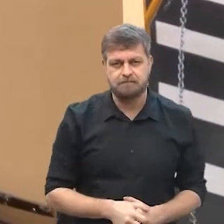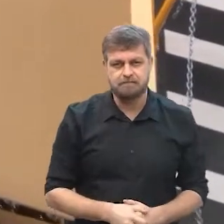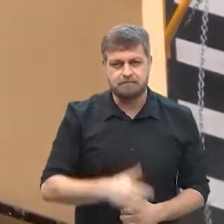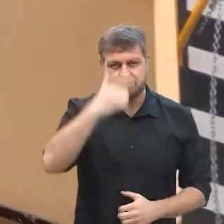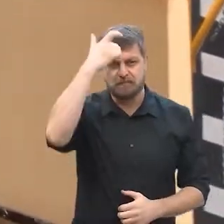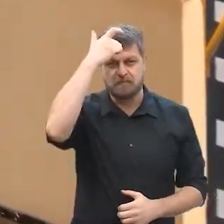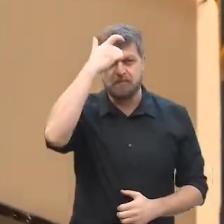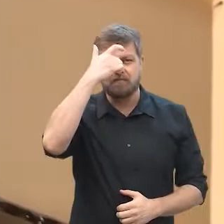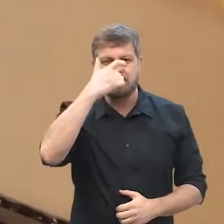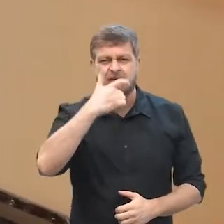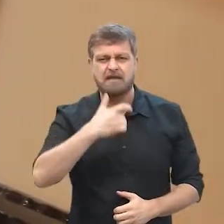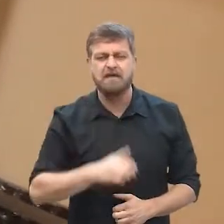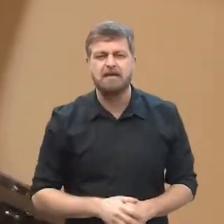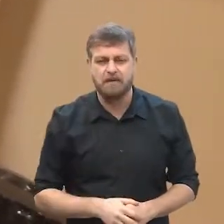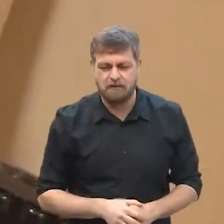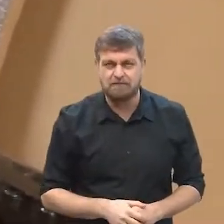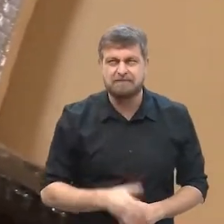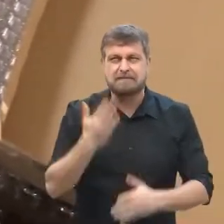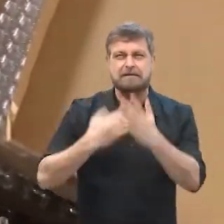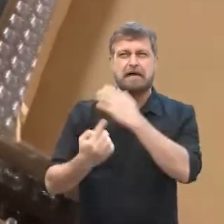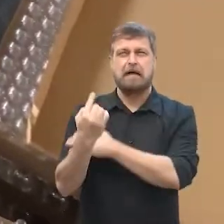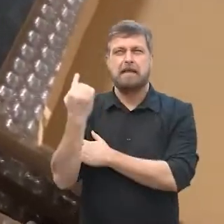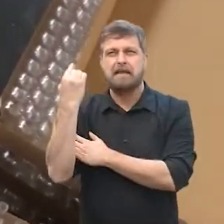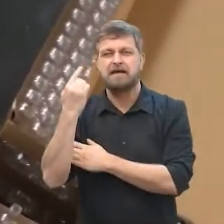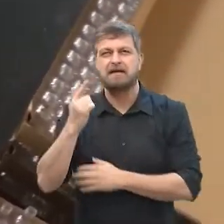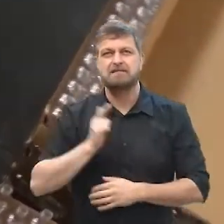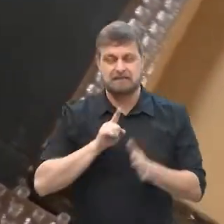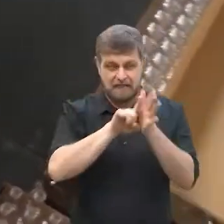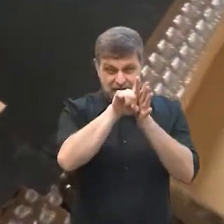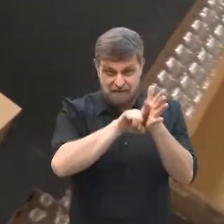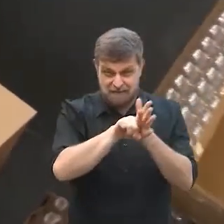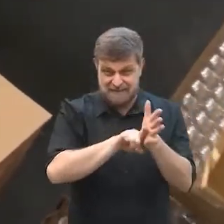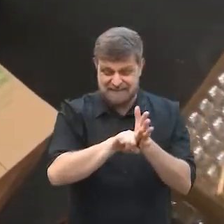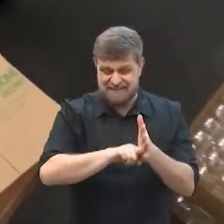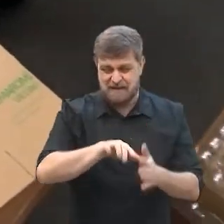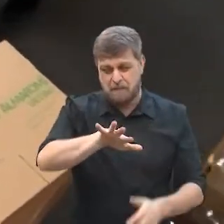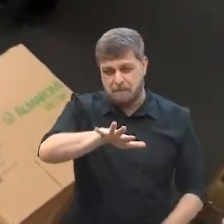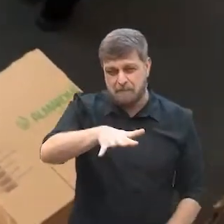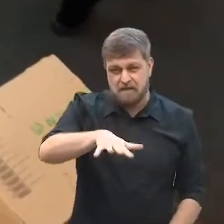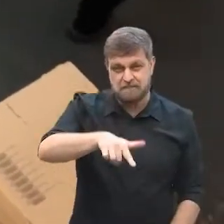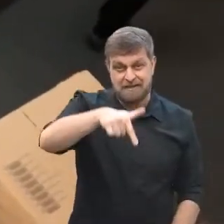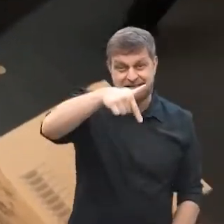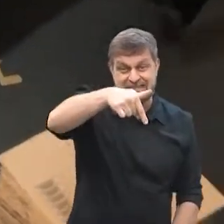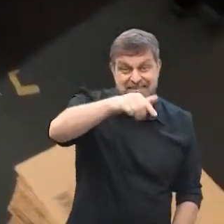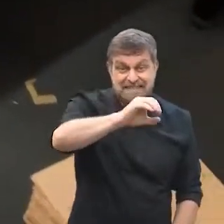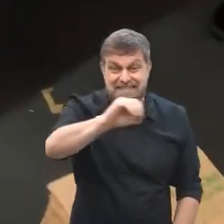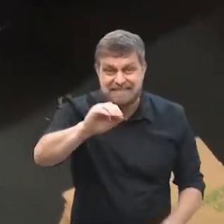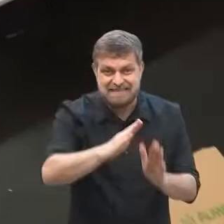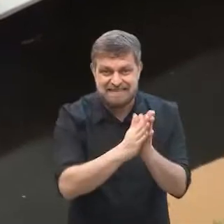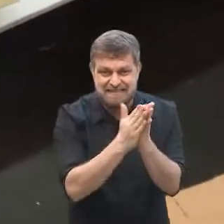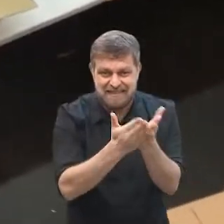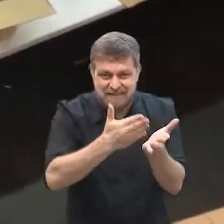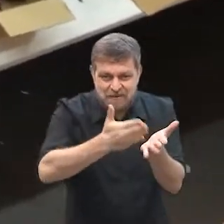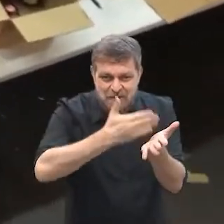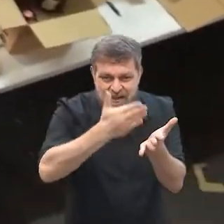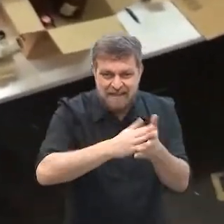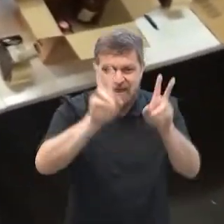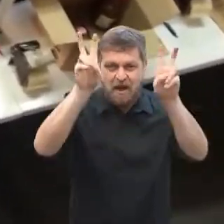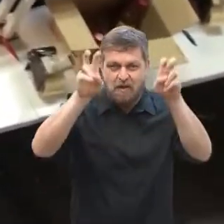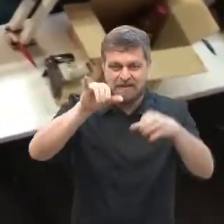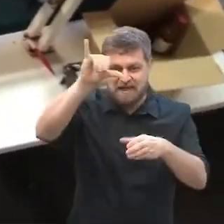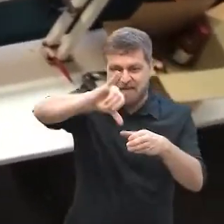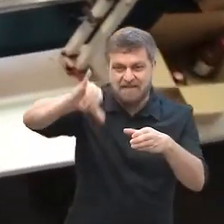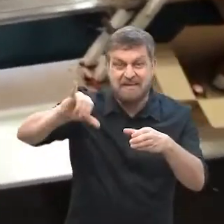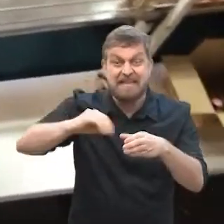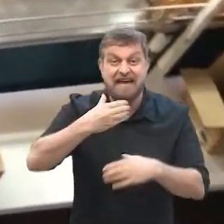peguei, eu comprei, na época, eu pesquisei, tem aproximadamente uns 700 livros sobre vinagre de